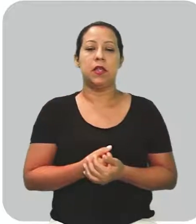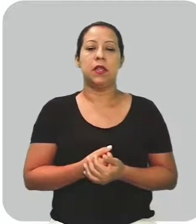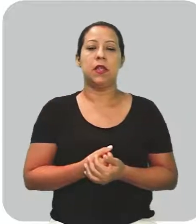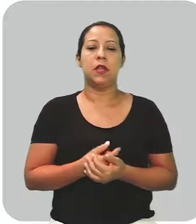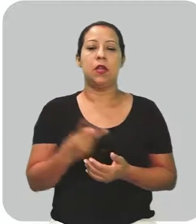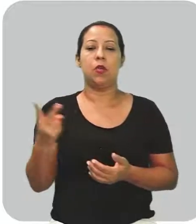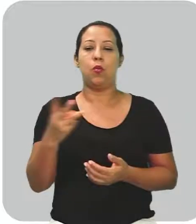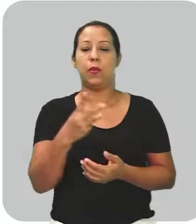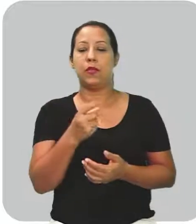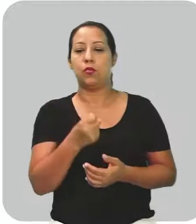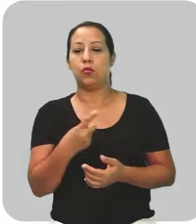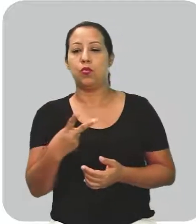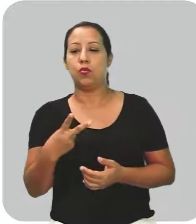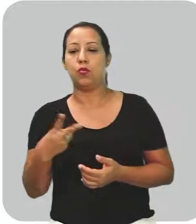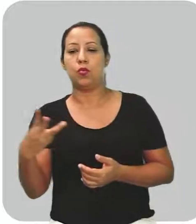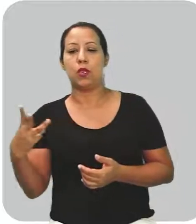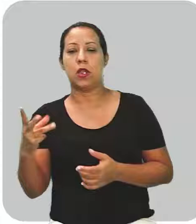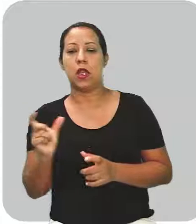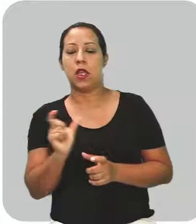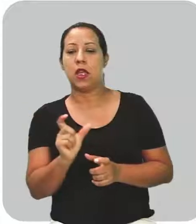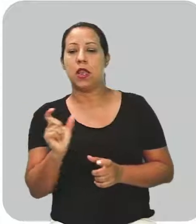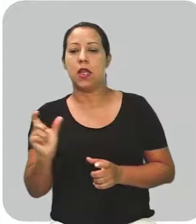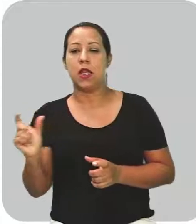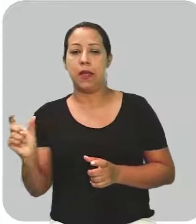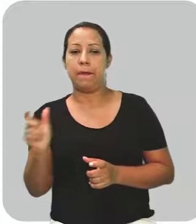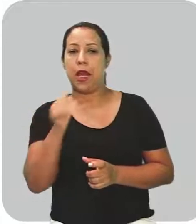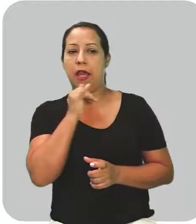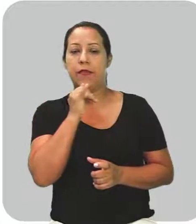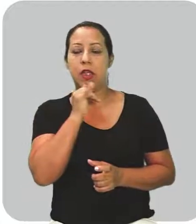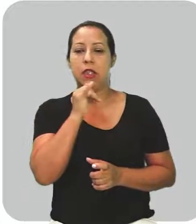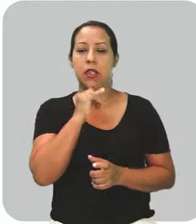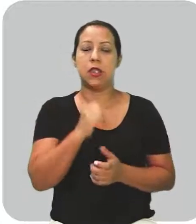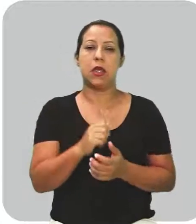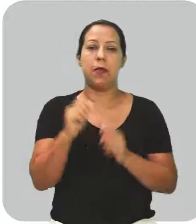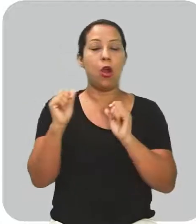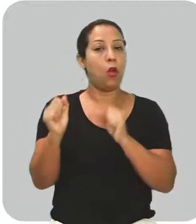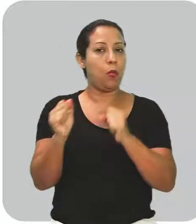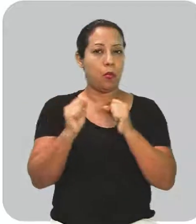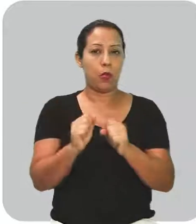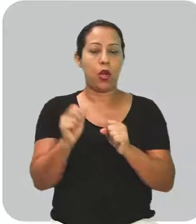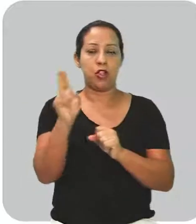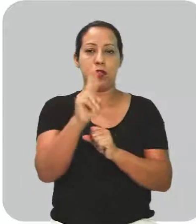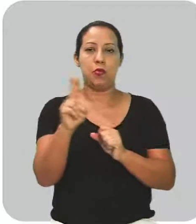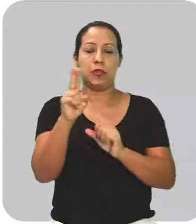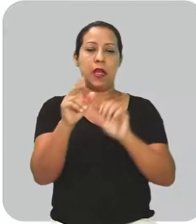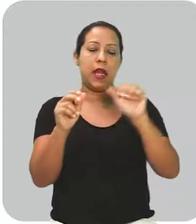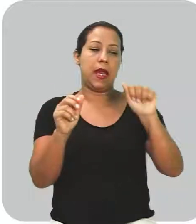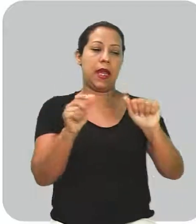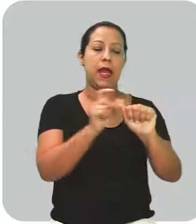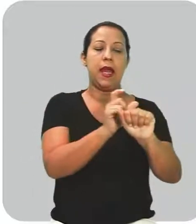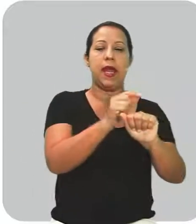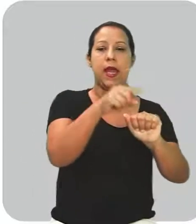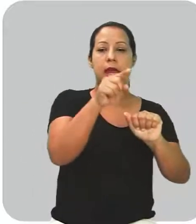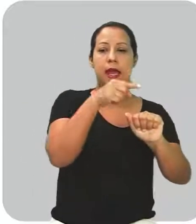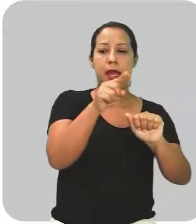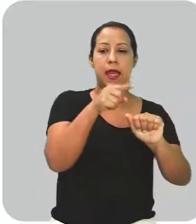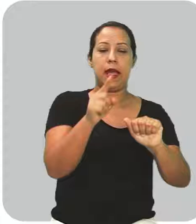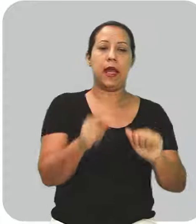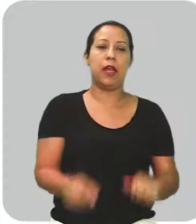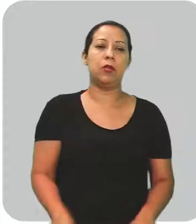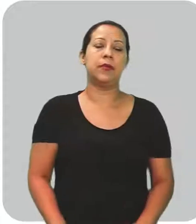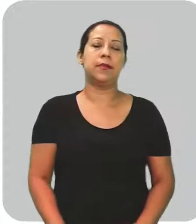e dona, tá? Para esse exemplo em que a gente utilizou aí na